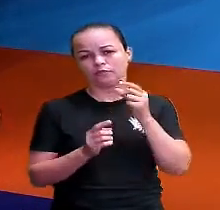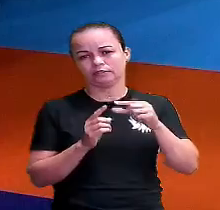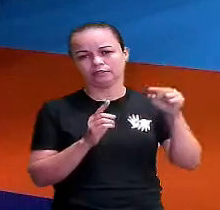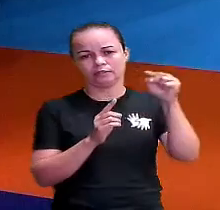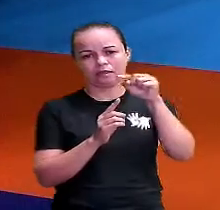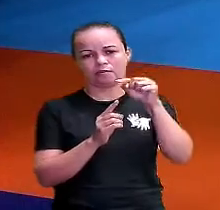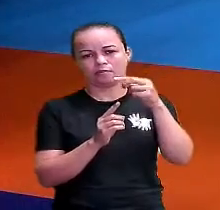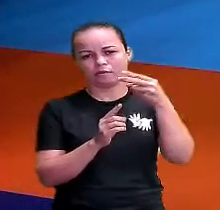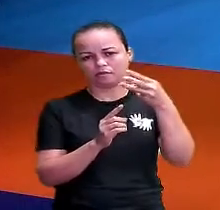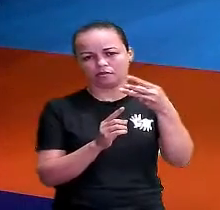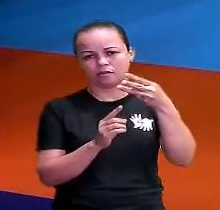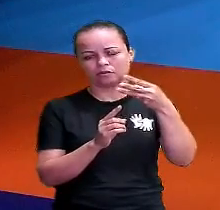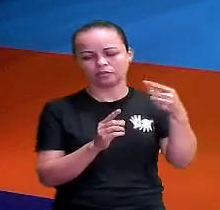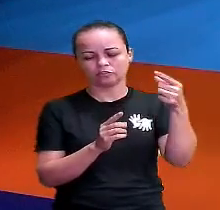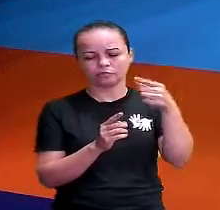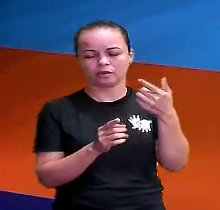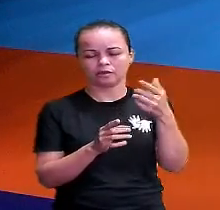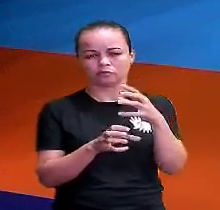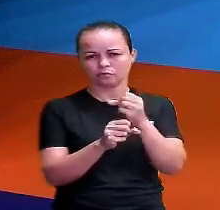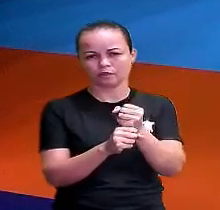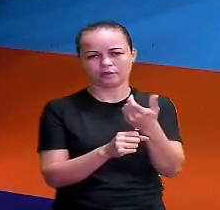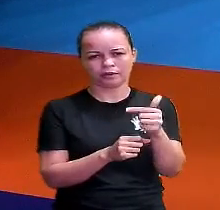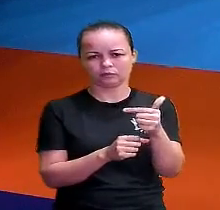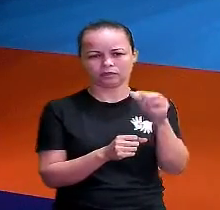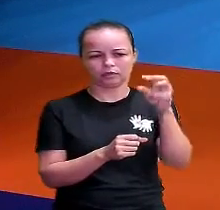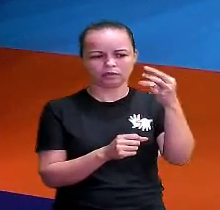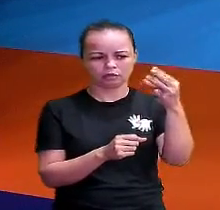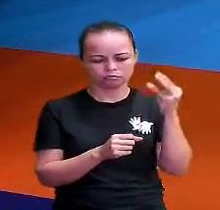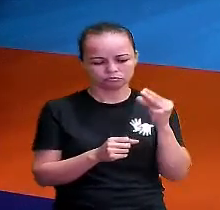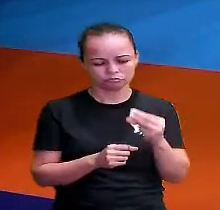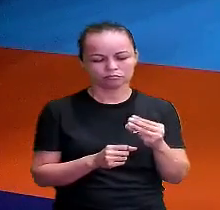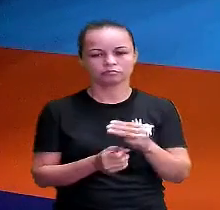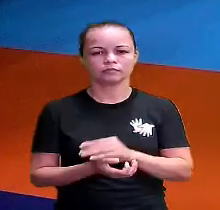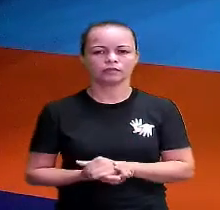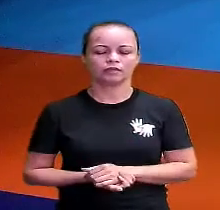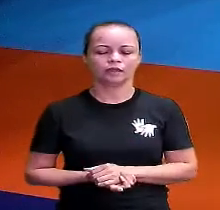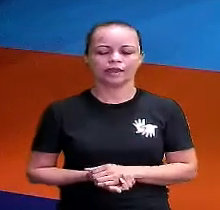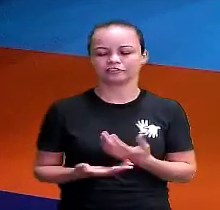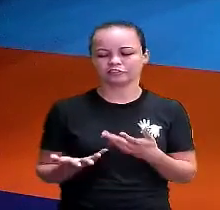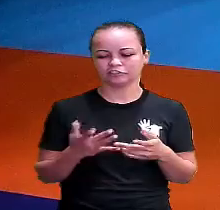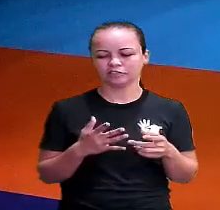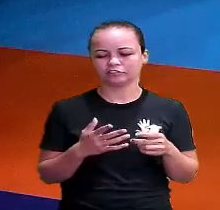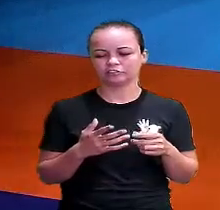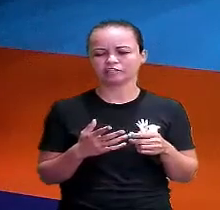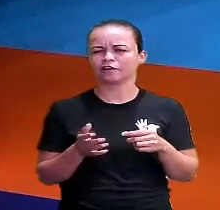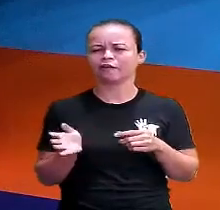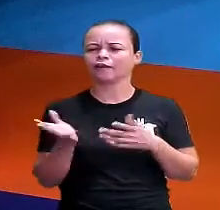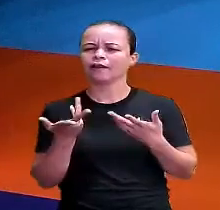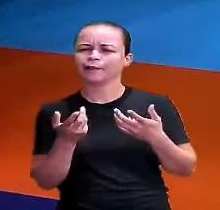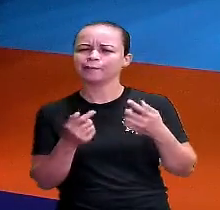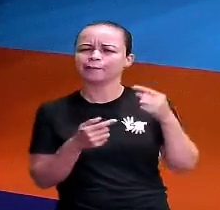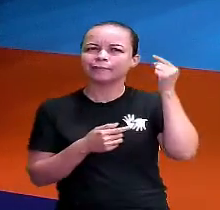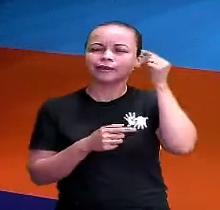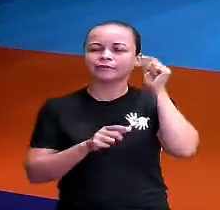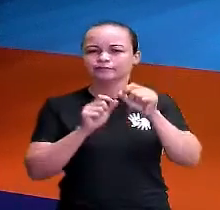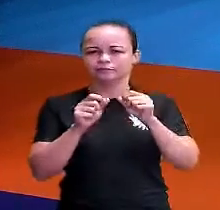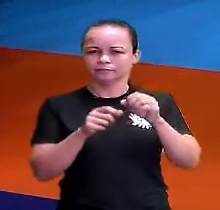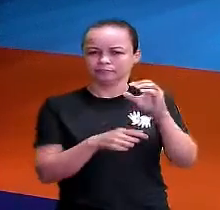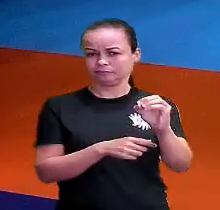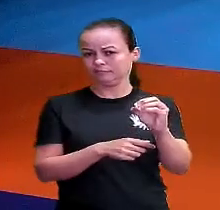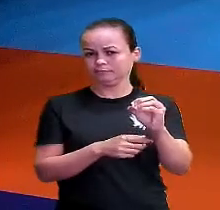gente somaria ele. Mas como não tem, repete o 3, tá? A gente finge que tem um 0 aqui, tá